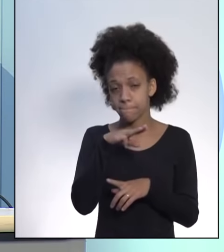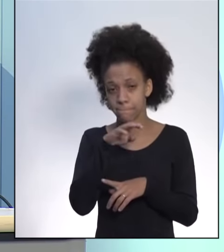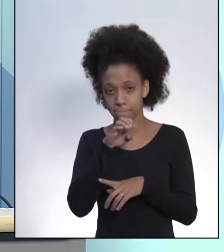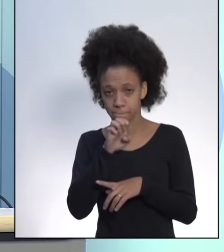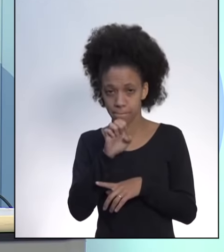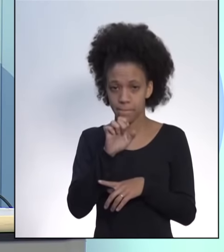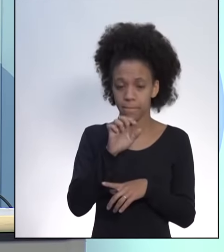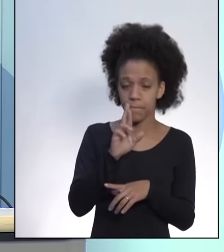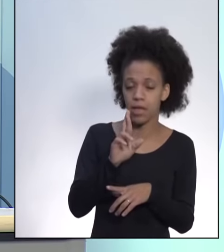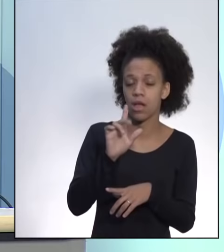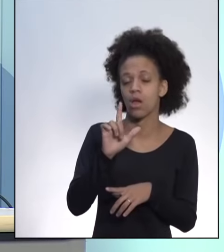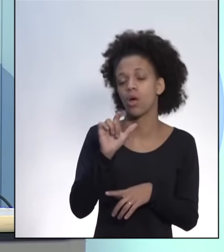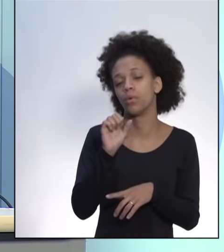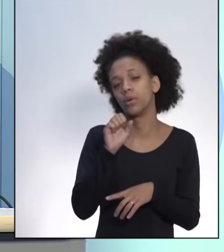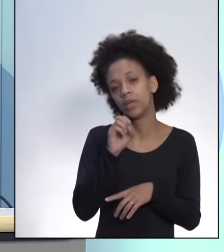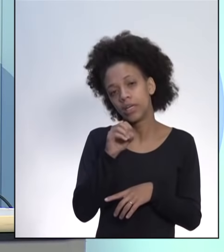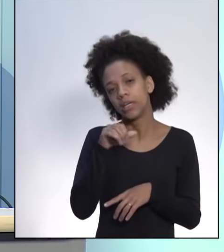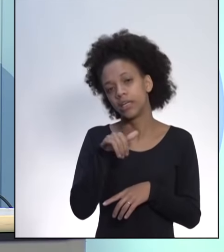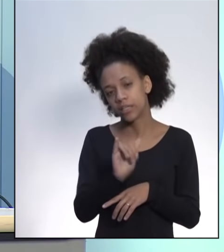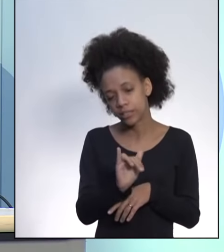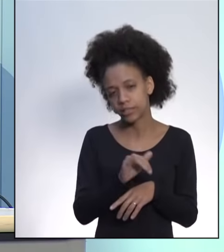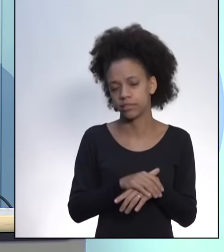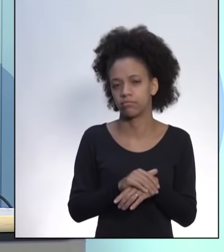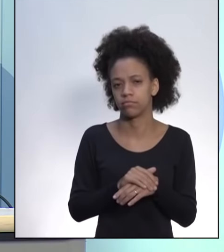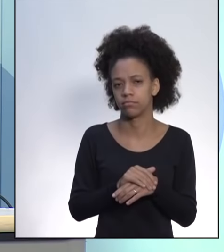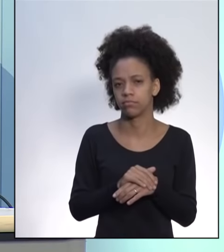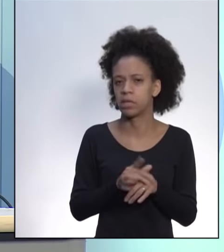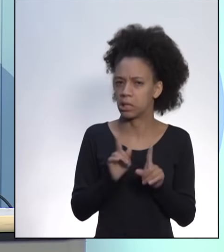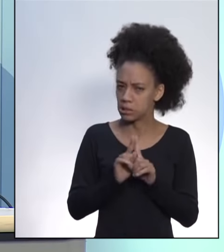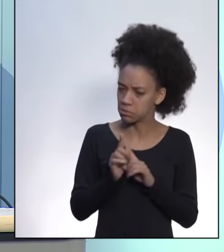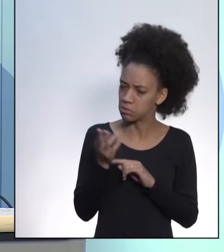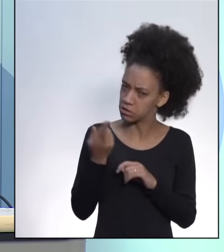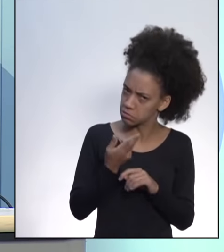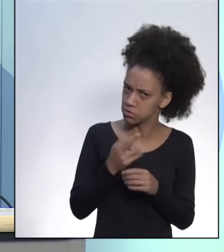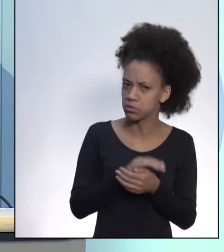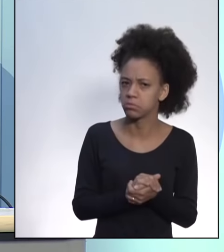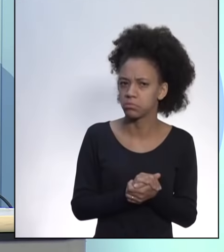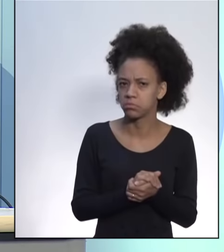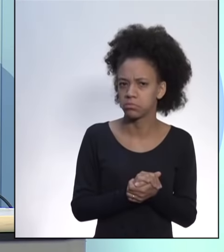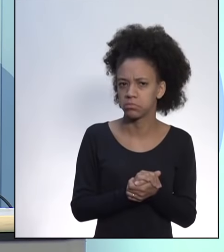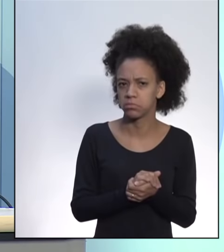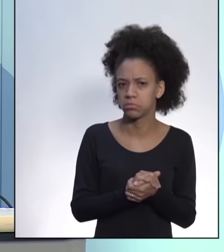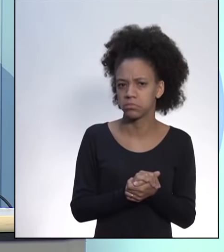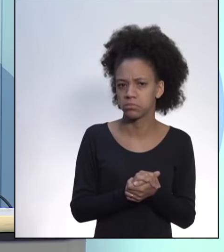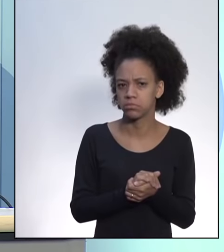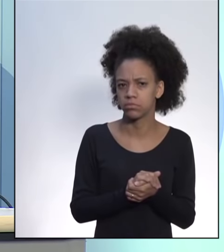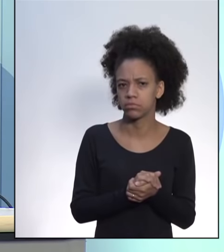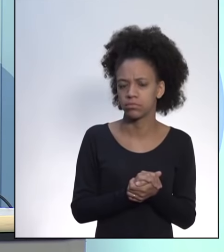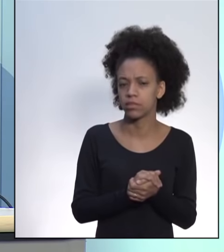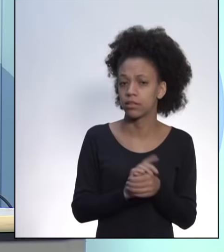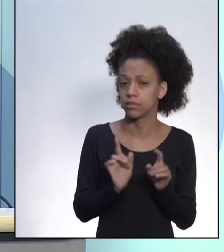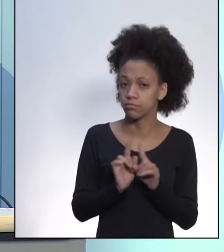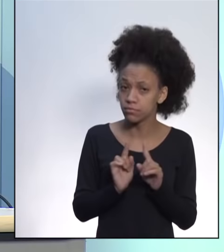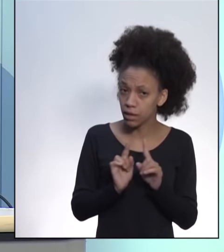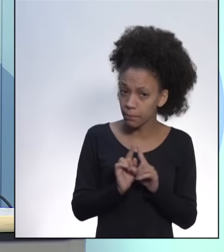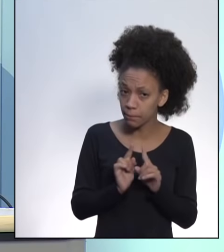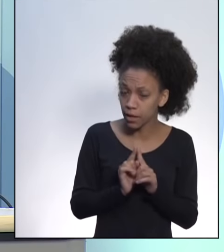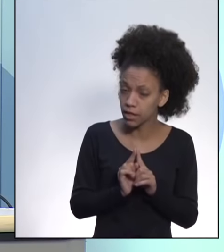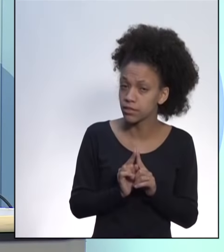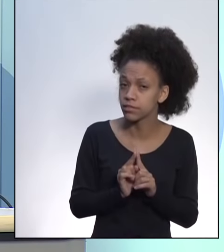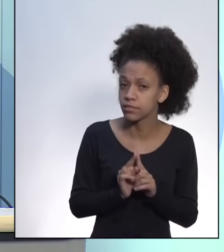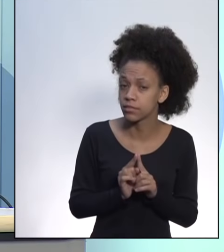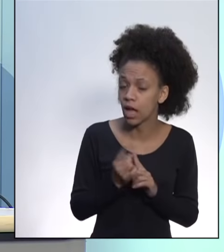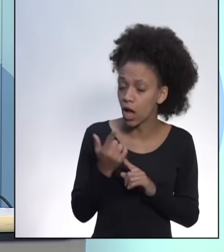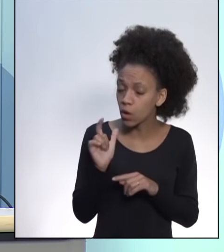que lindo mary arts sciences who studies dinossaurs muito bem liderar sites